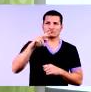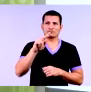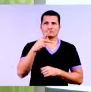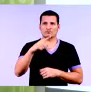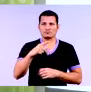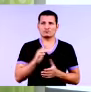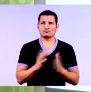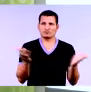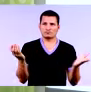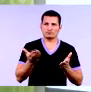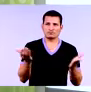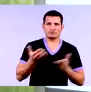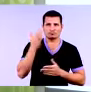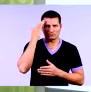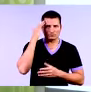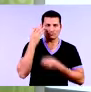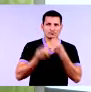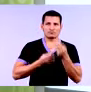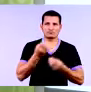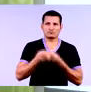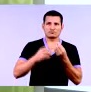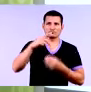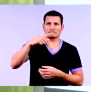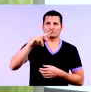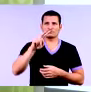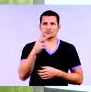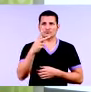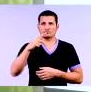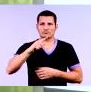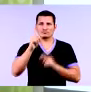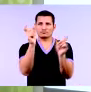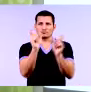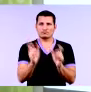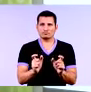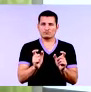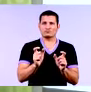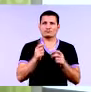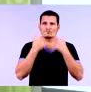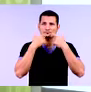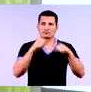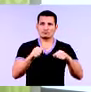entender como funciona o PHP, a estrutura da linguagem.